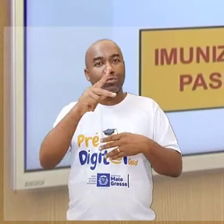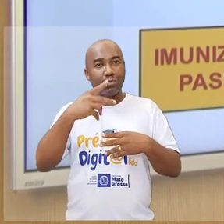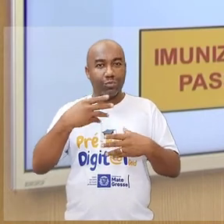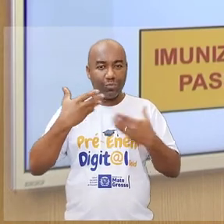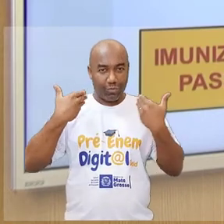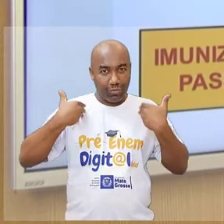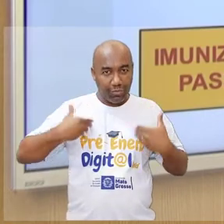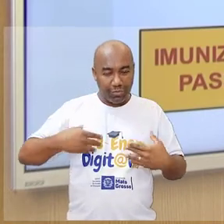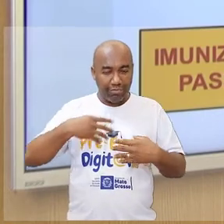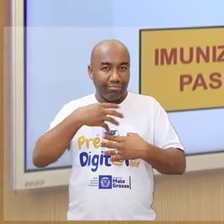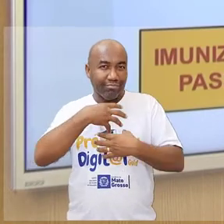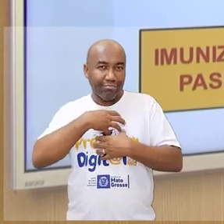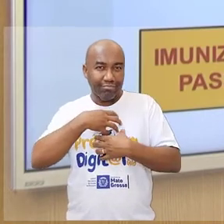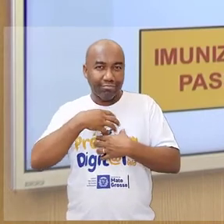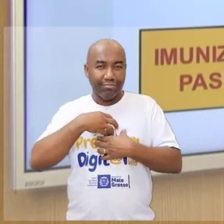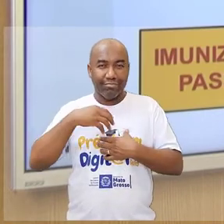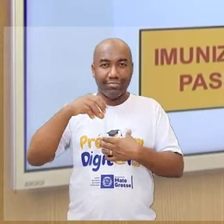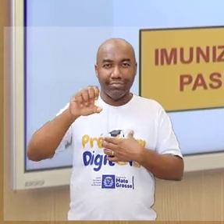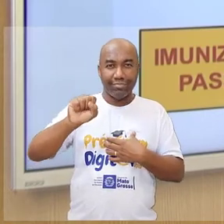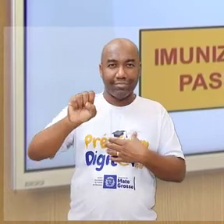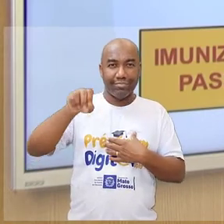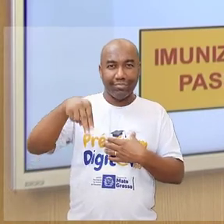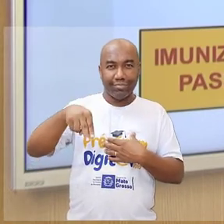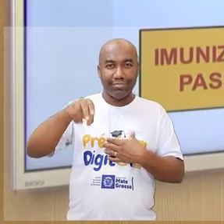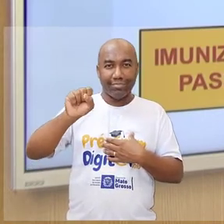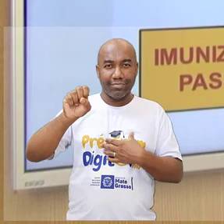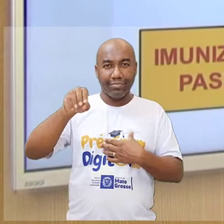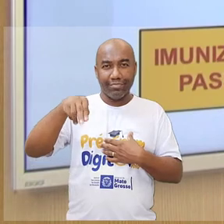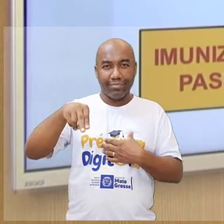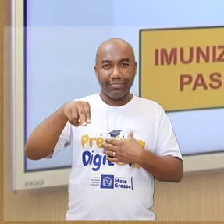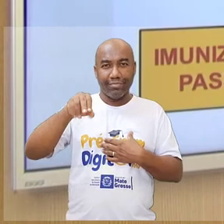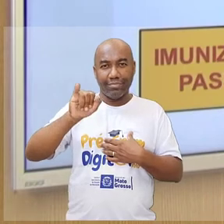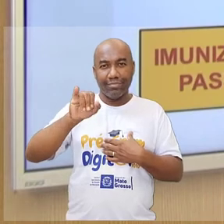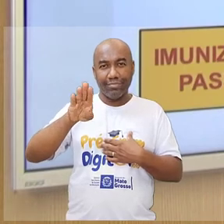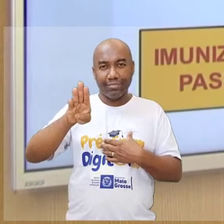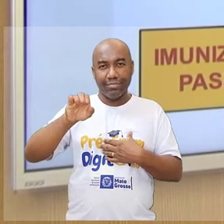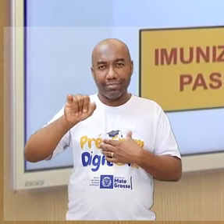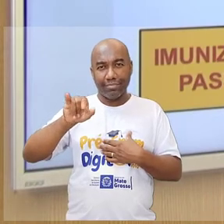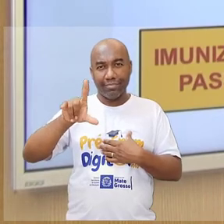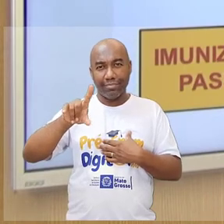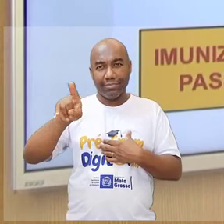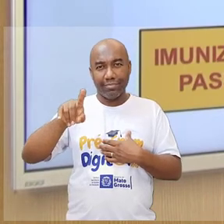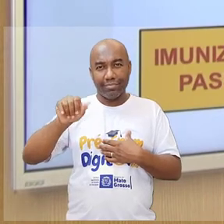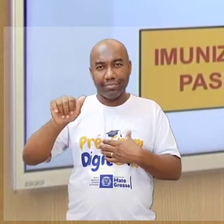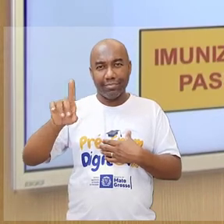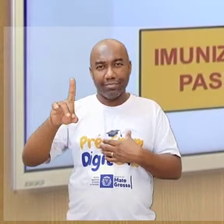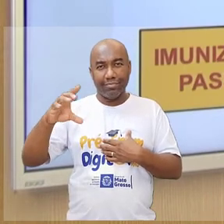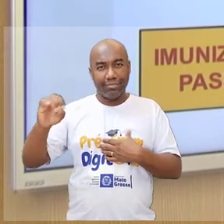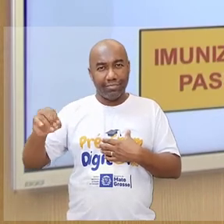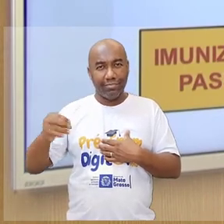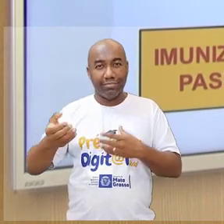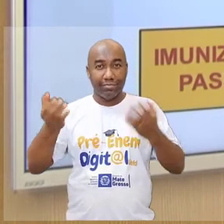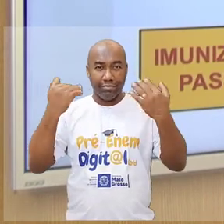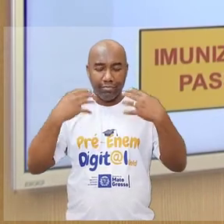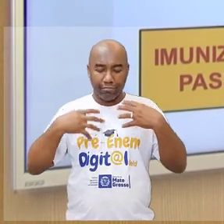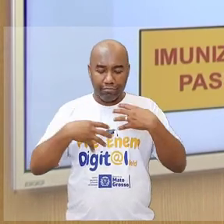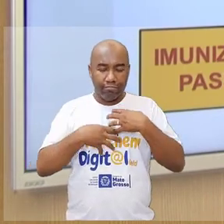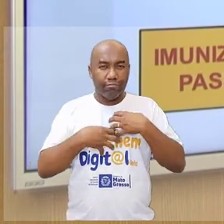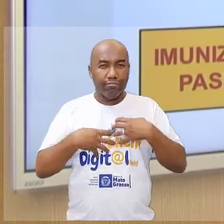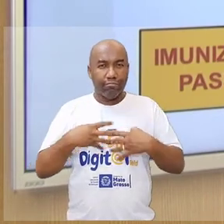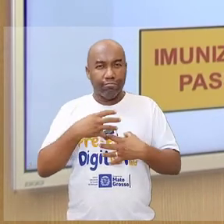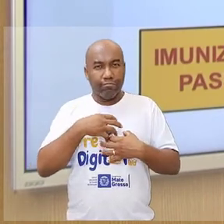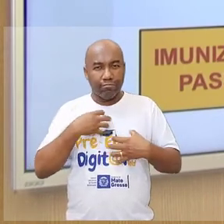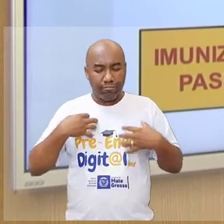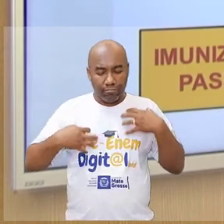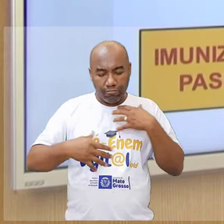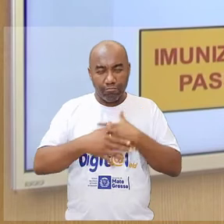sensibilizado. Se o seu corpo foi sensibilizado, você produziu anticorpos contra